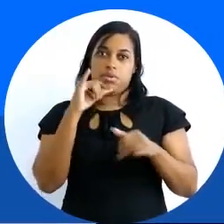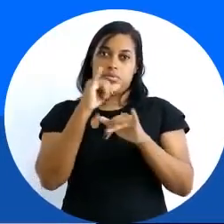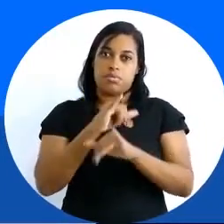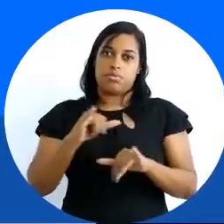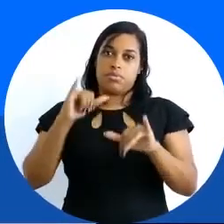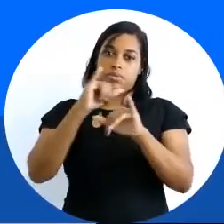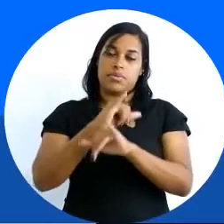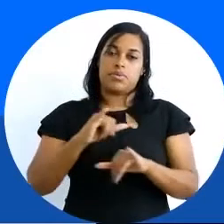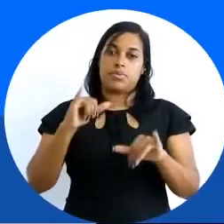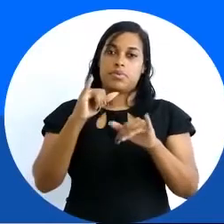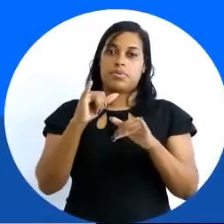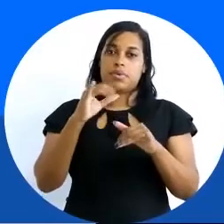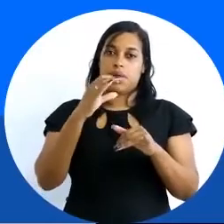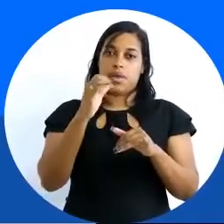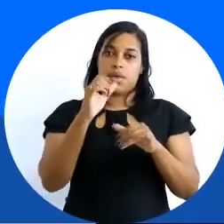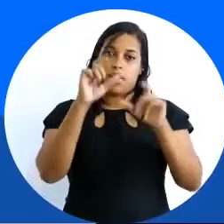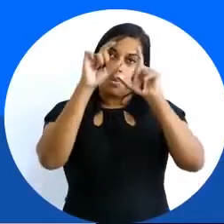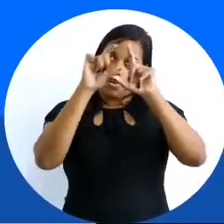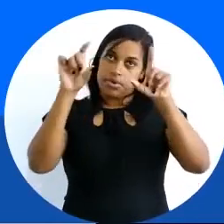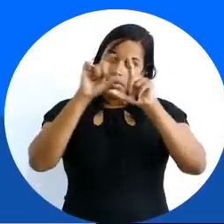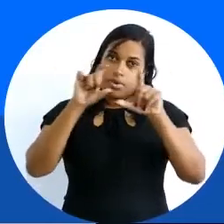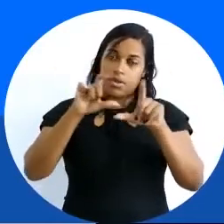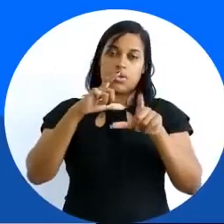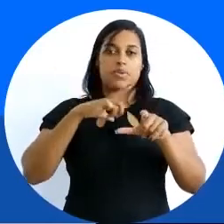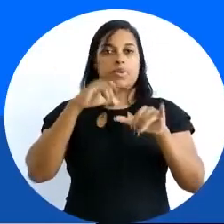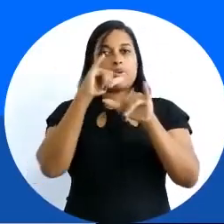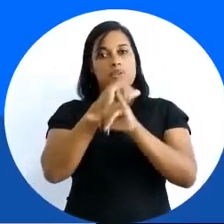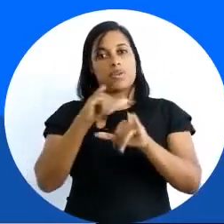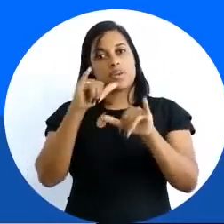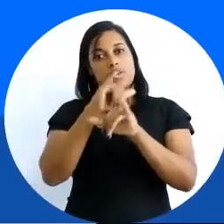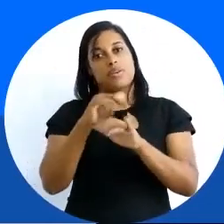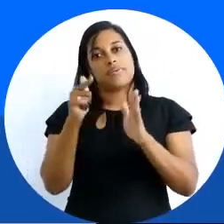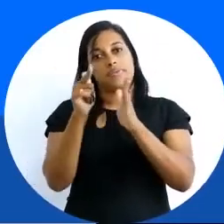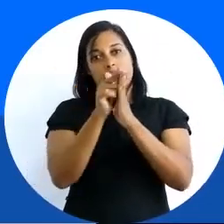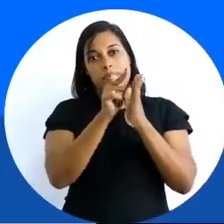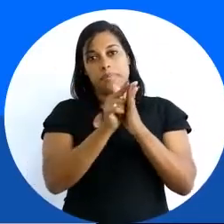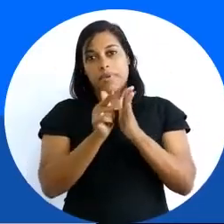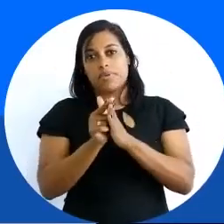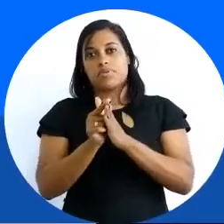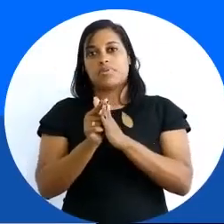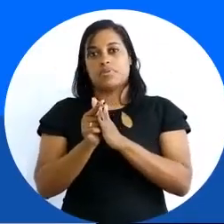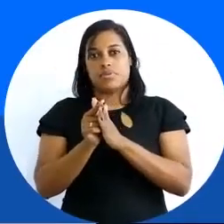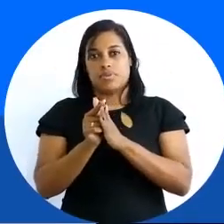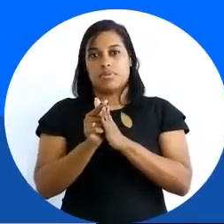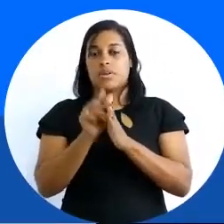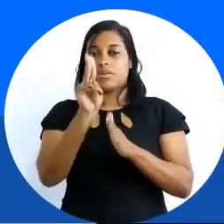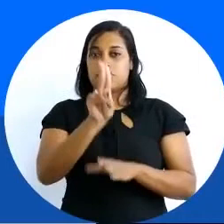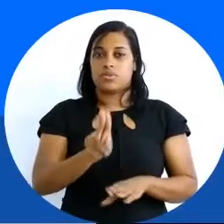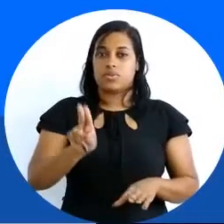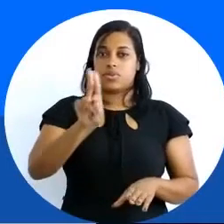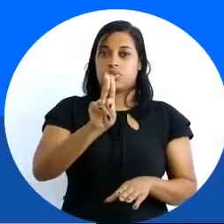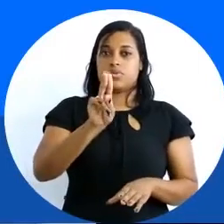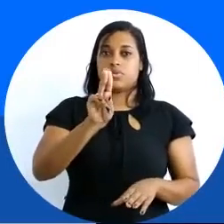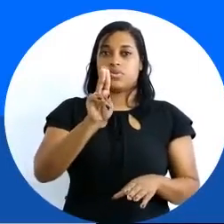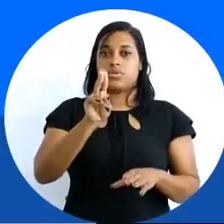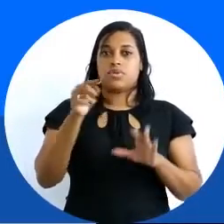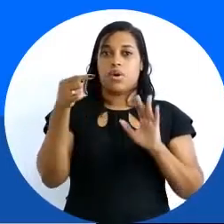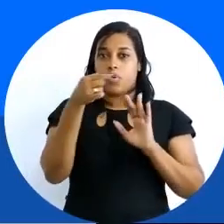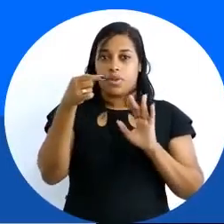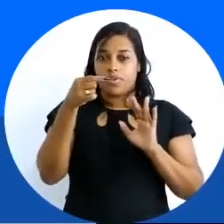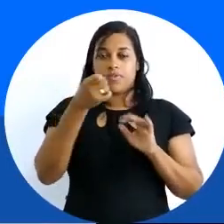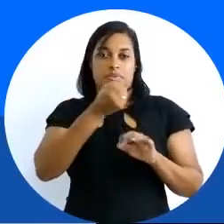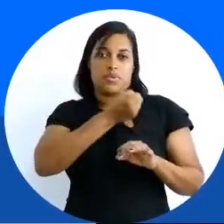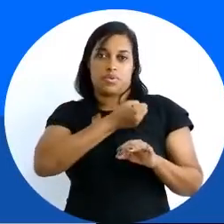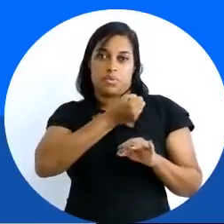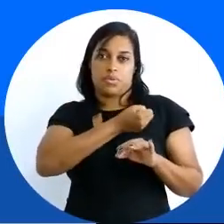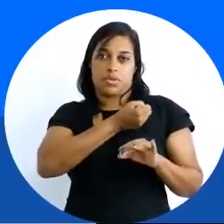publicações seriadas, que seria o cabeçalho. Aí eu tenho o indicativo da página. E aí a gente utiliza o hífen para juntar uma